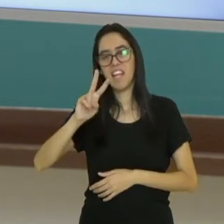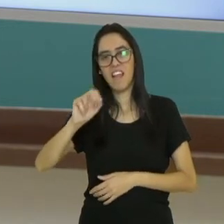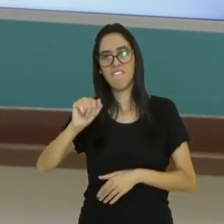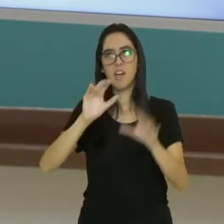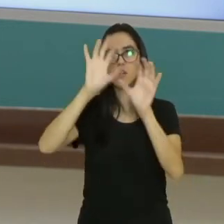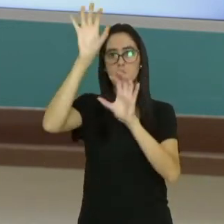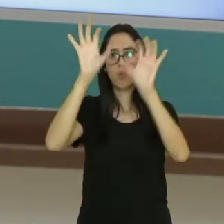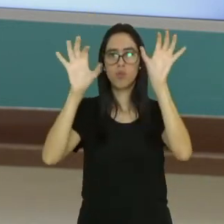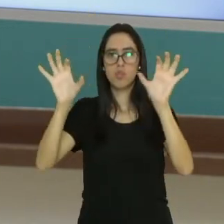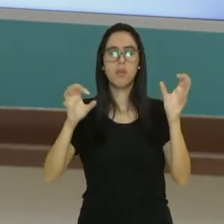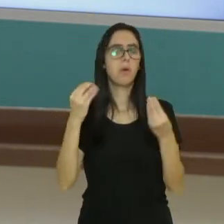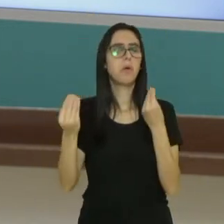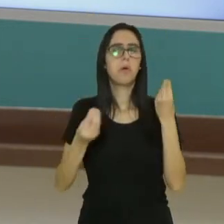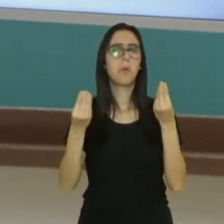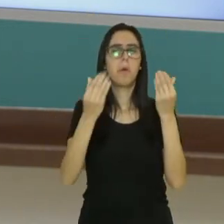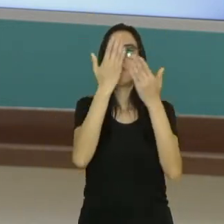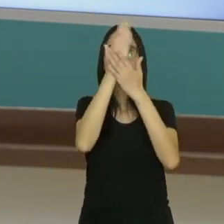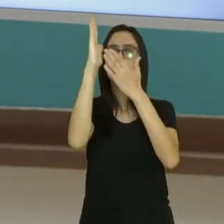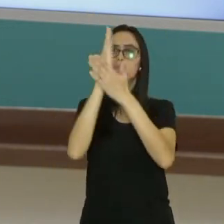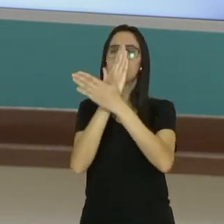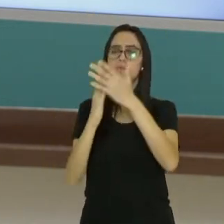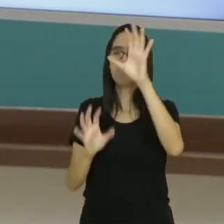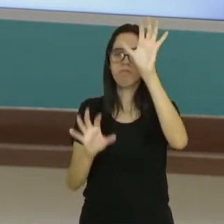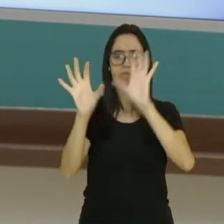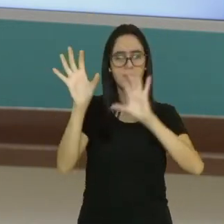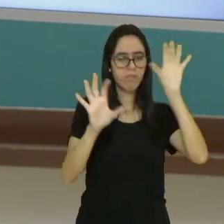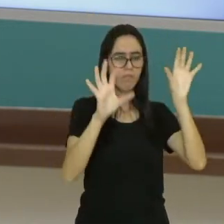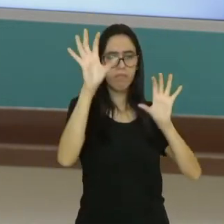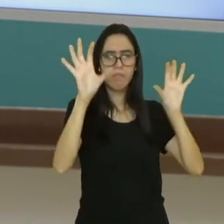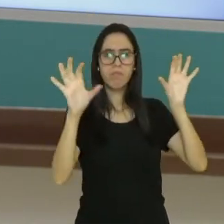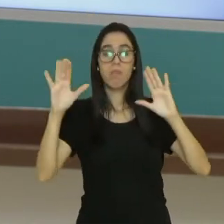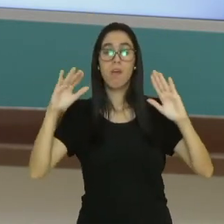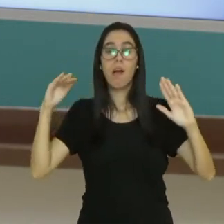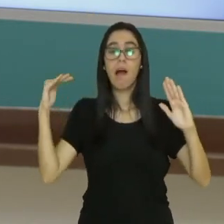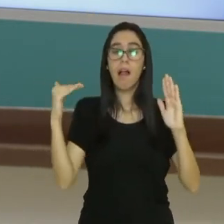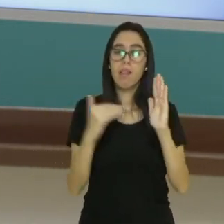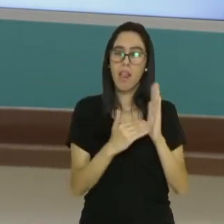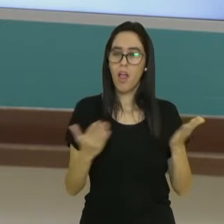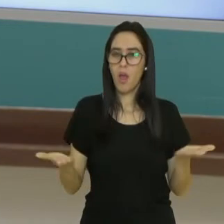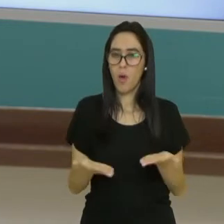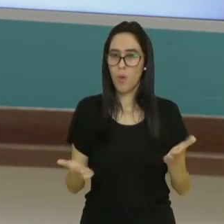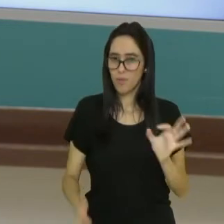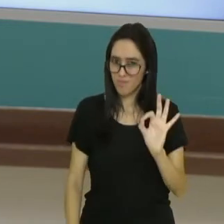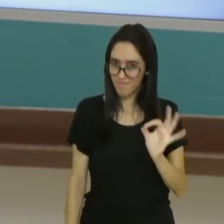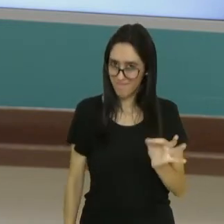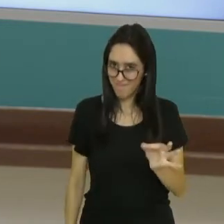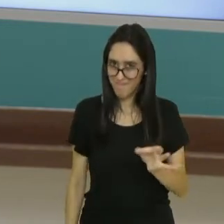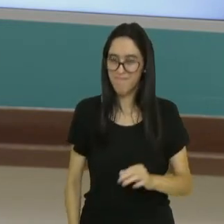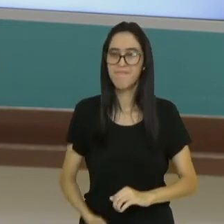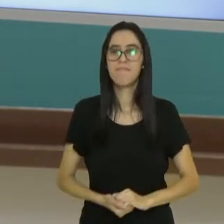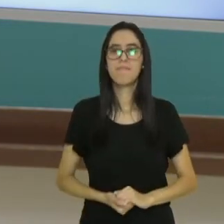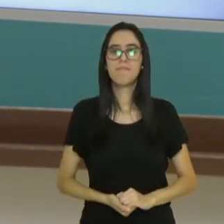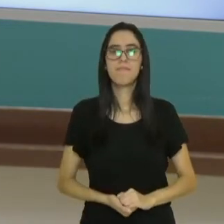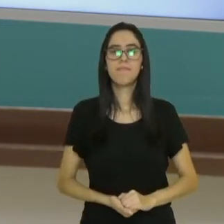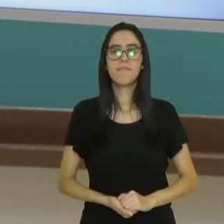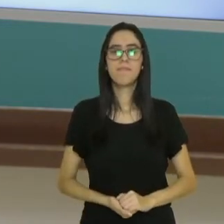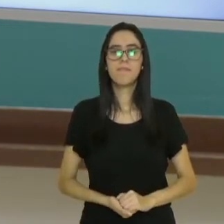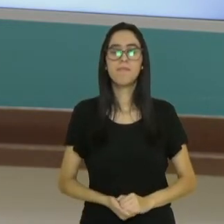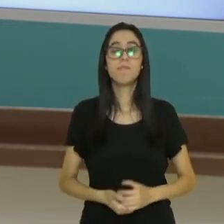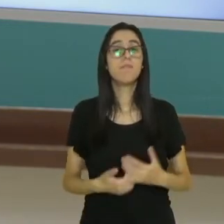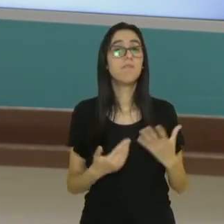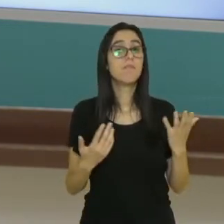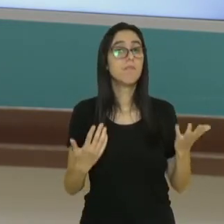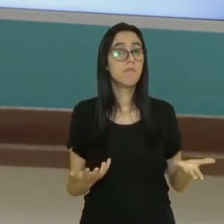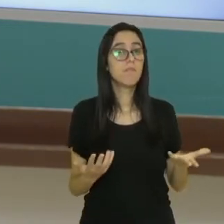continentes foram se dividindo em partes até chegar na forma atual que nós conhecemos, certo? E